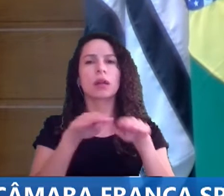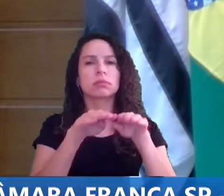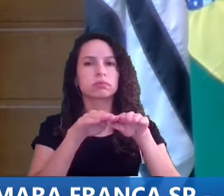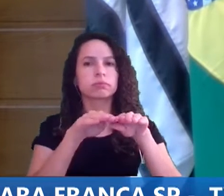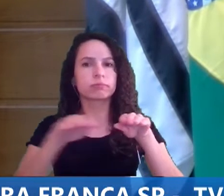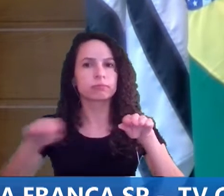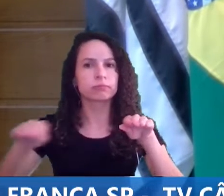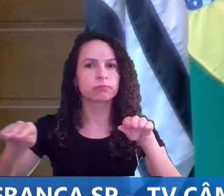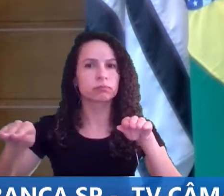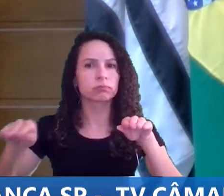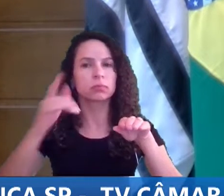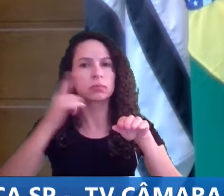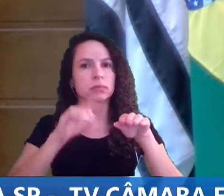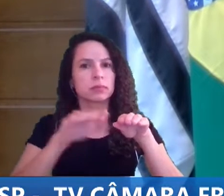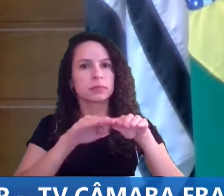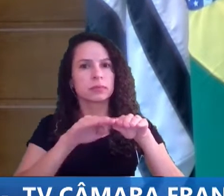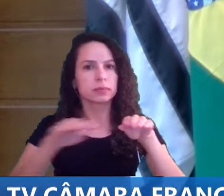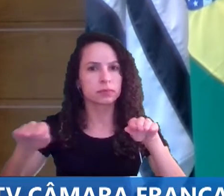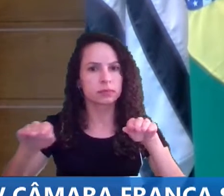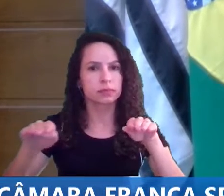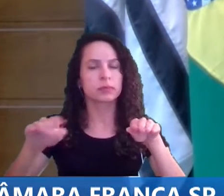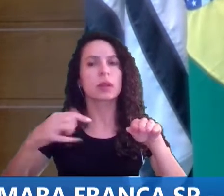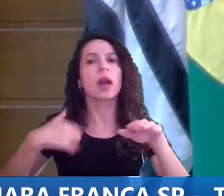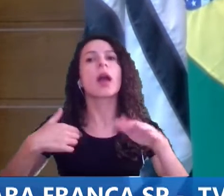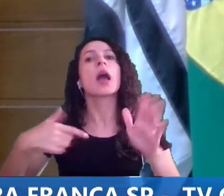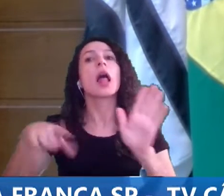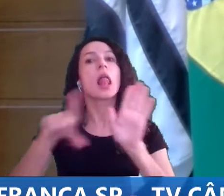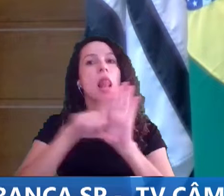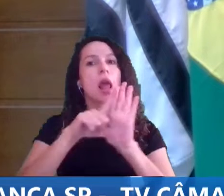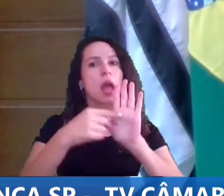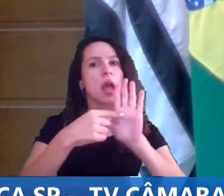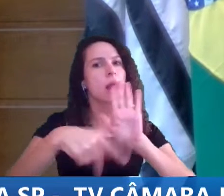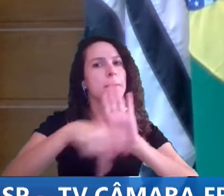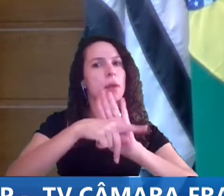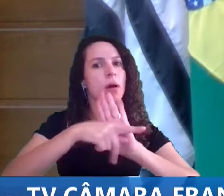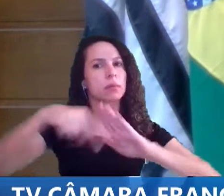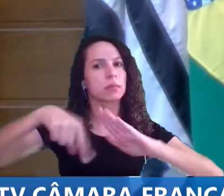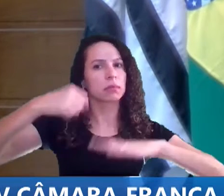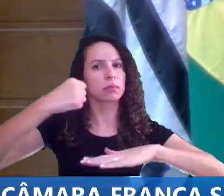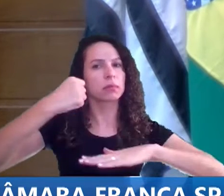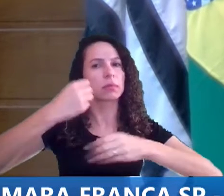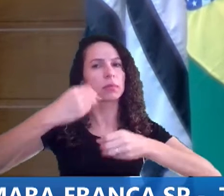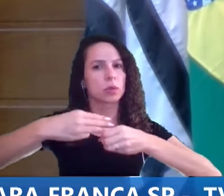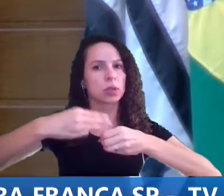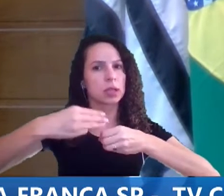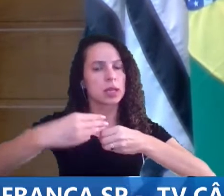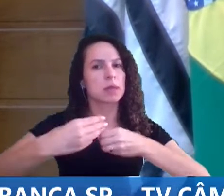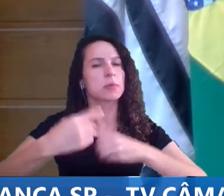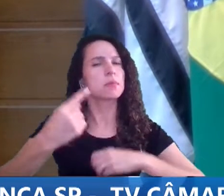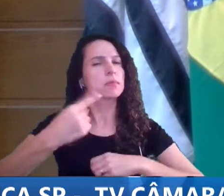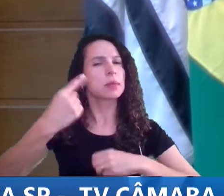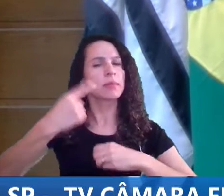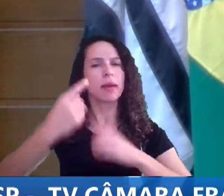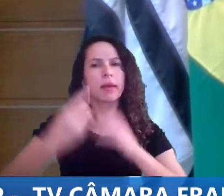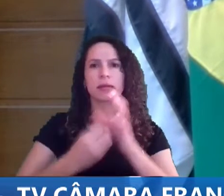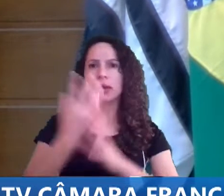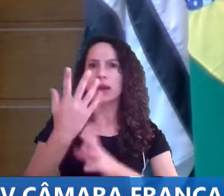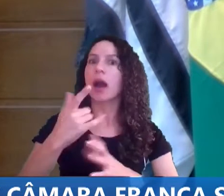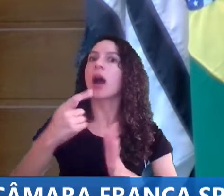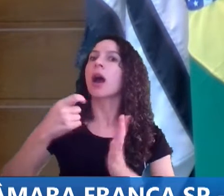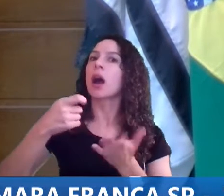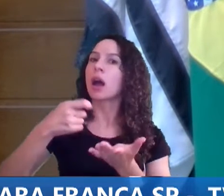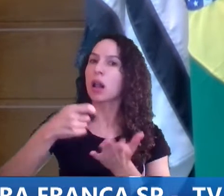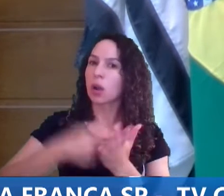né? Devidamente inserida em uma legislação municipal pioneira, eventualmente que exija das empresas que contratem com o